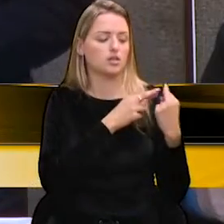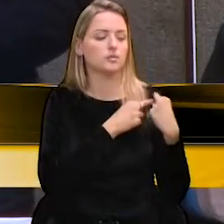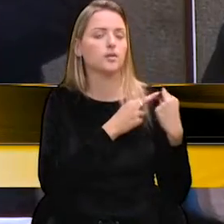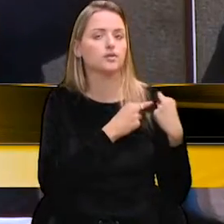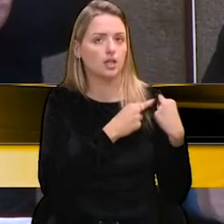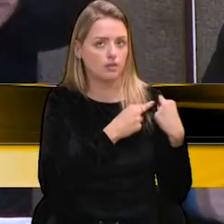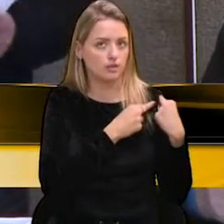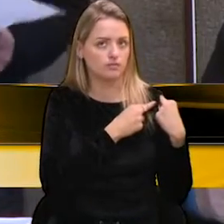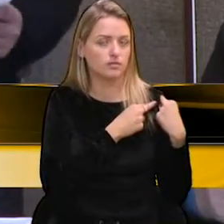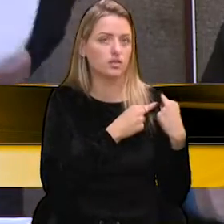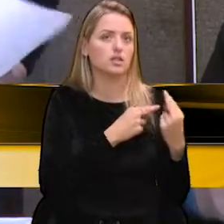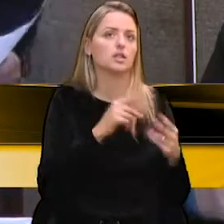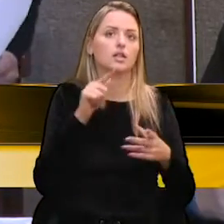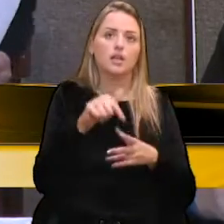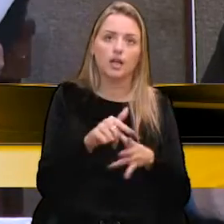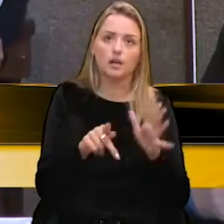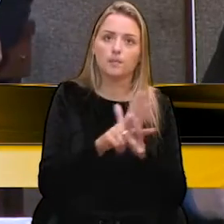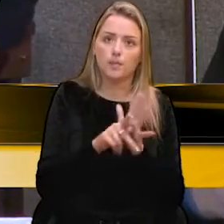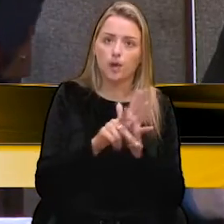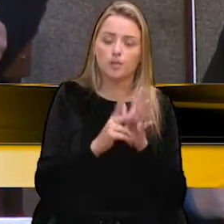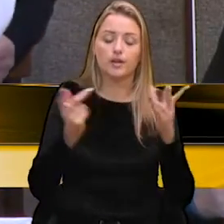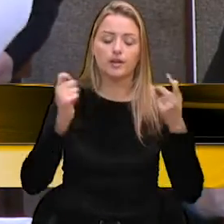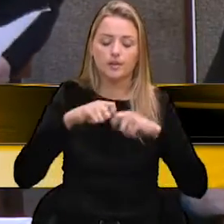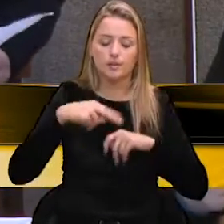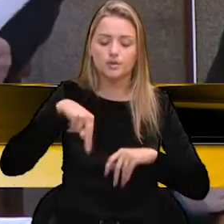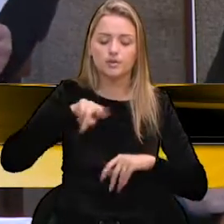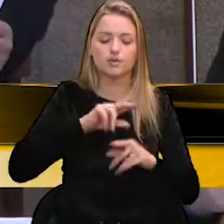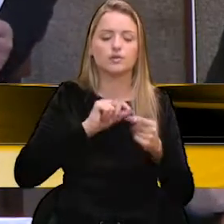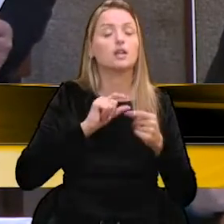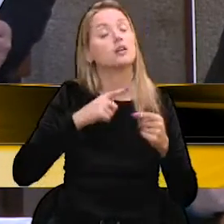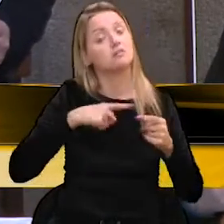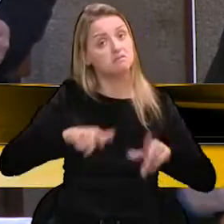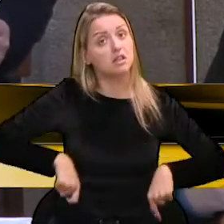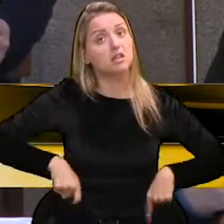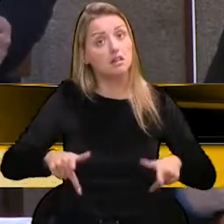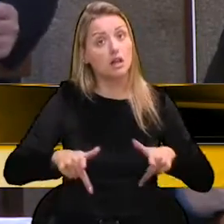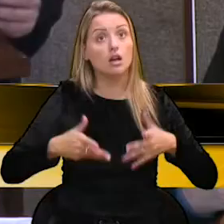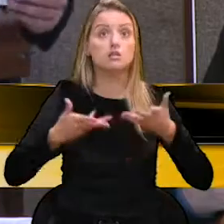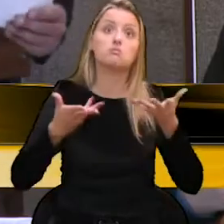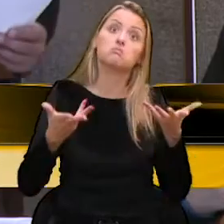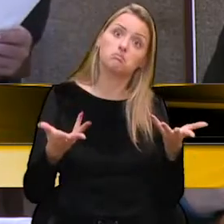Isso aqui, vereador, é competência nossa, sim. Tem